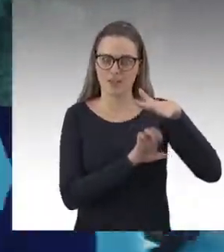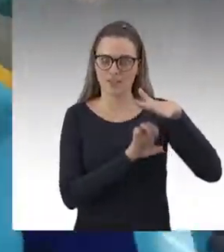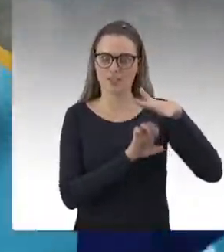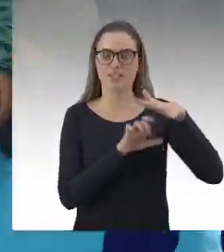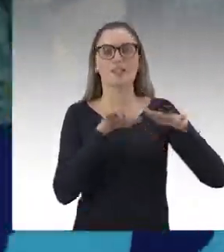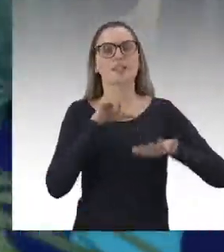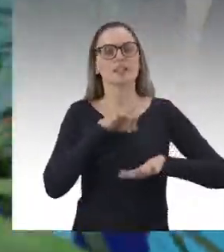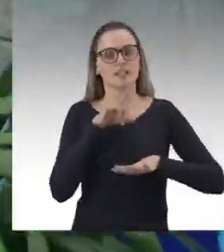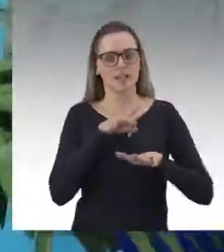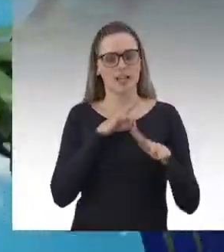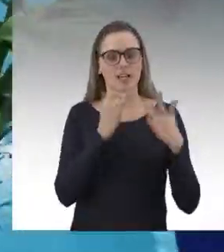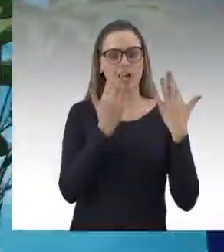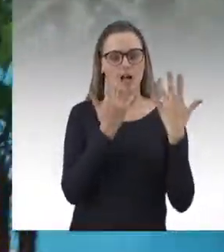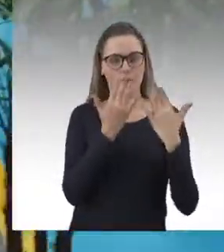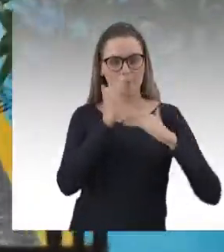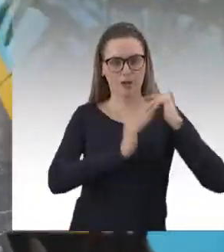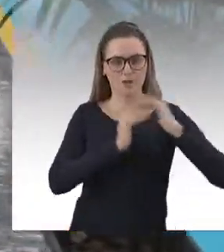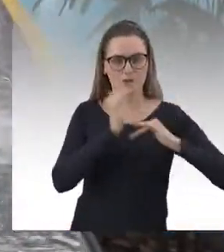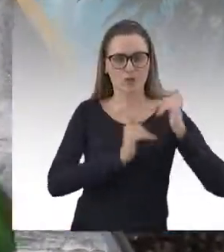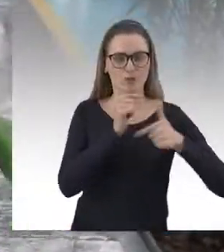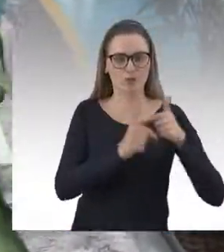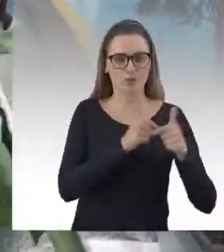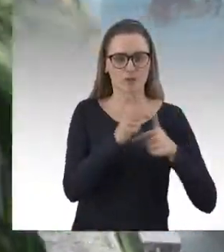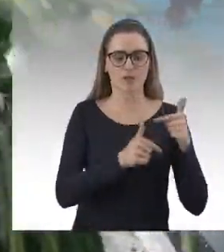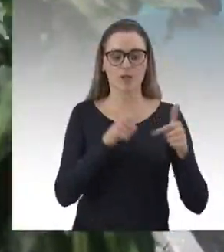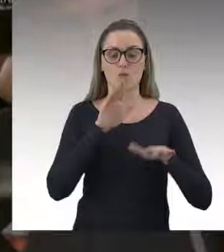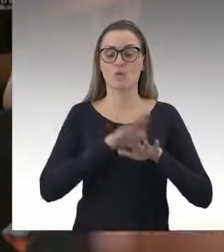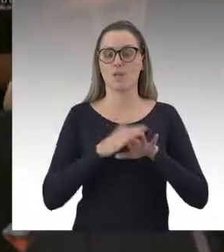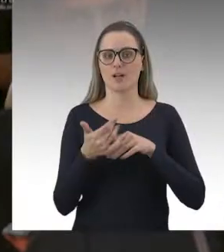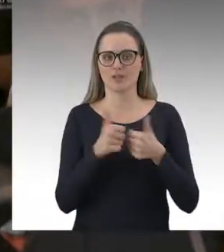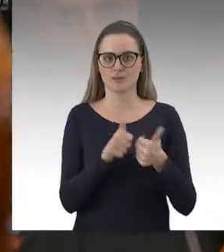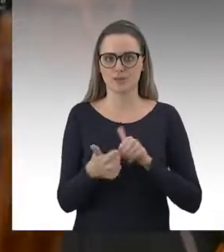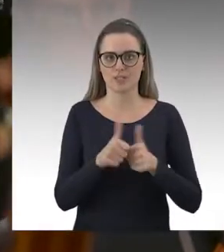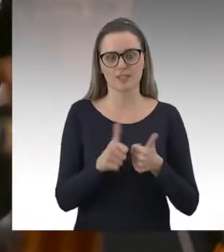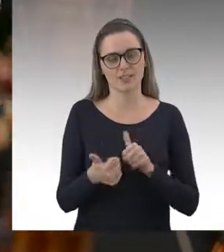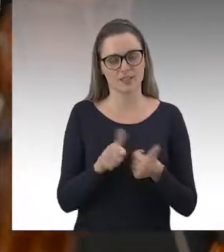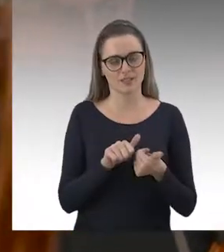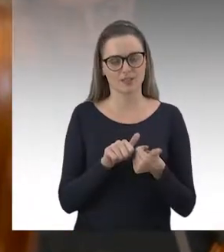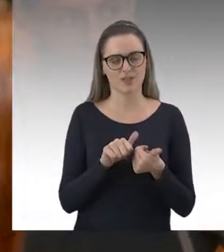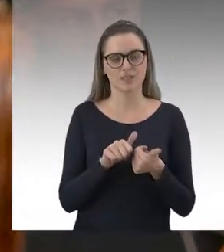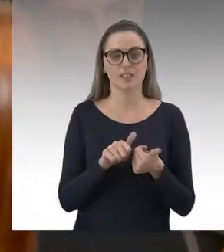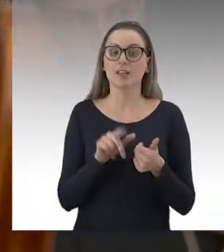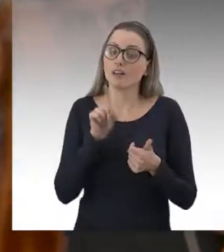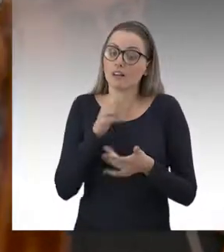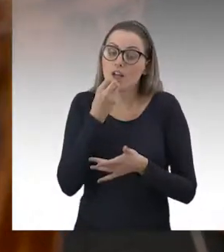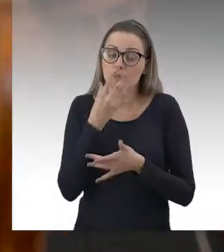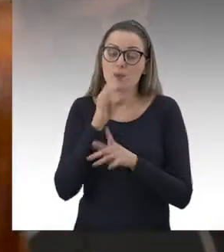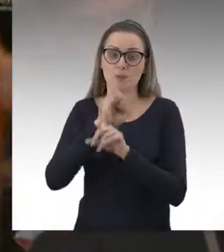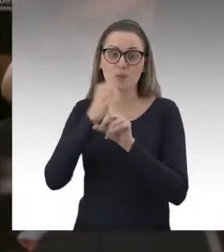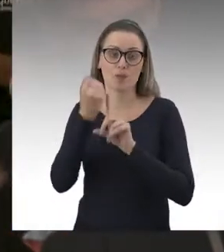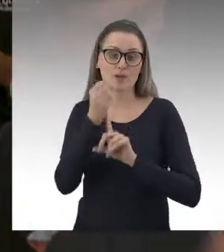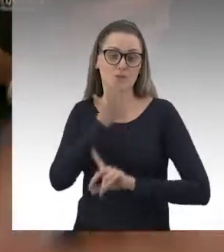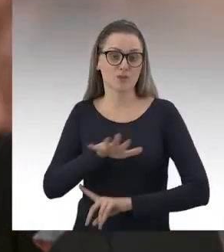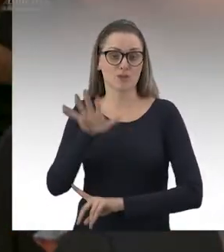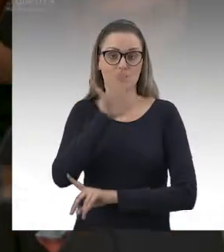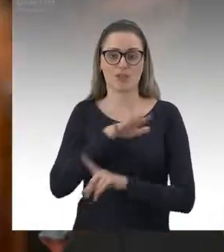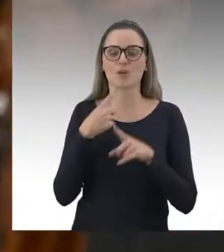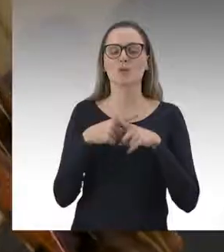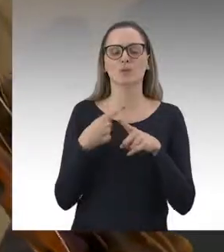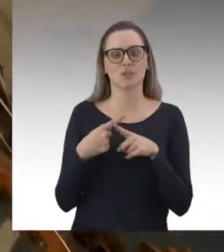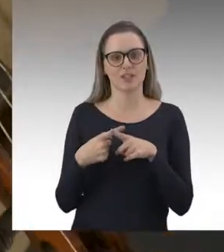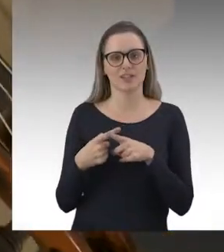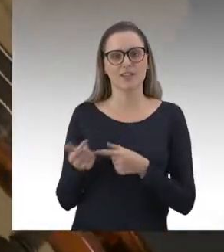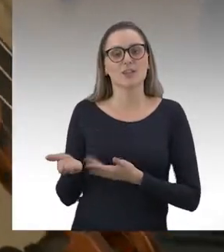com a sua mão de obra e seus trabalhadores qualificados. E é bom para a sociedade também, porque o